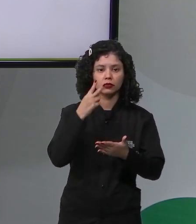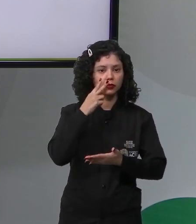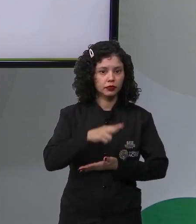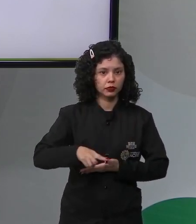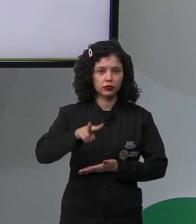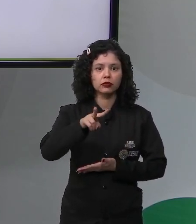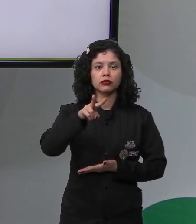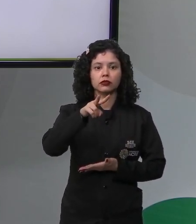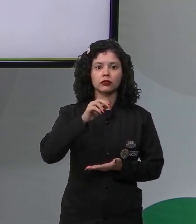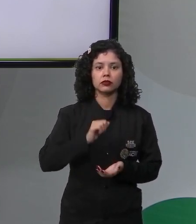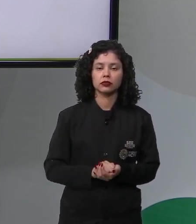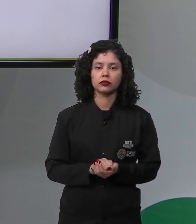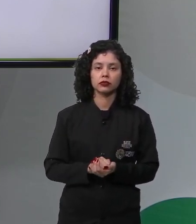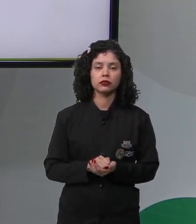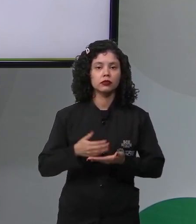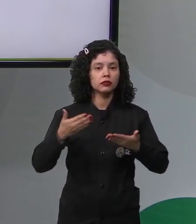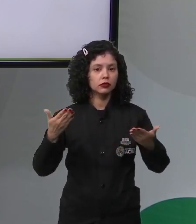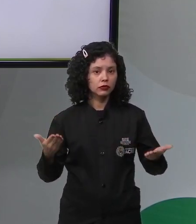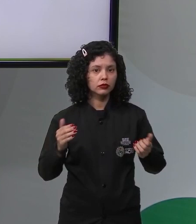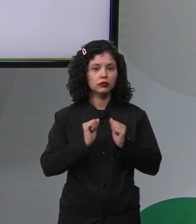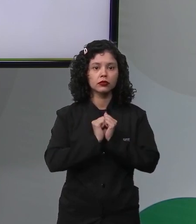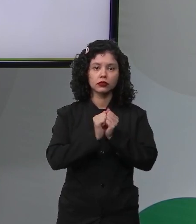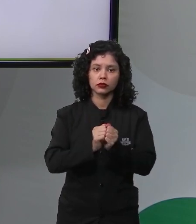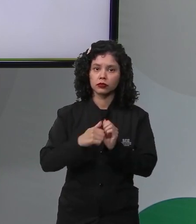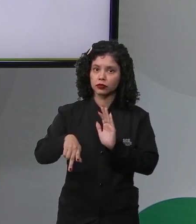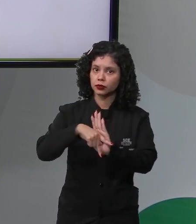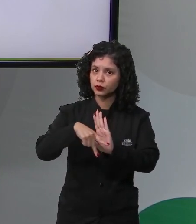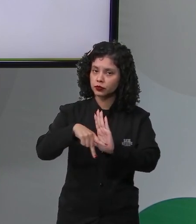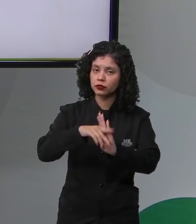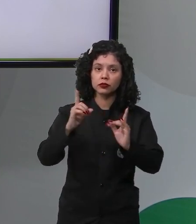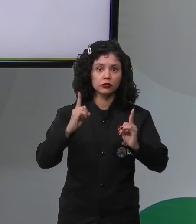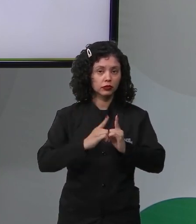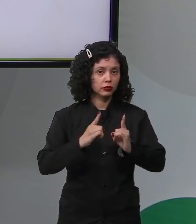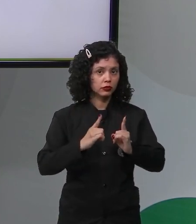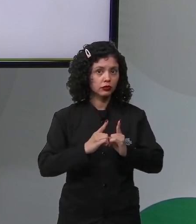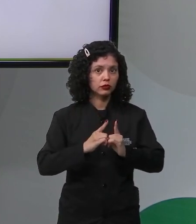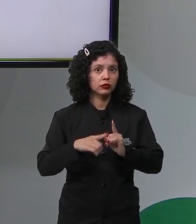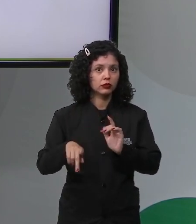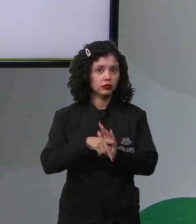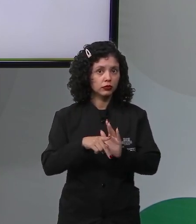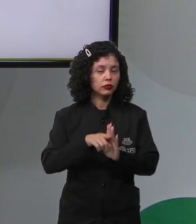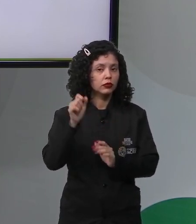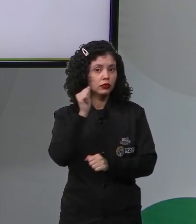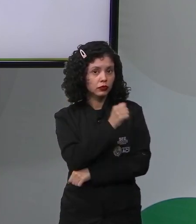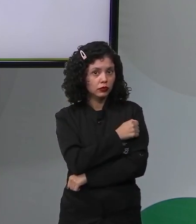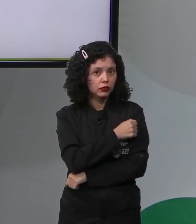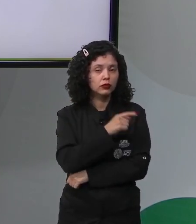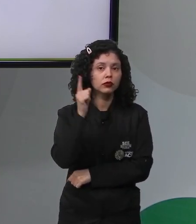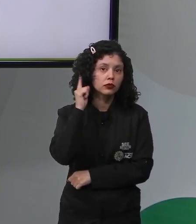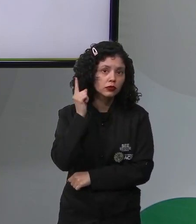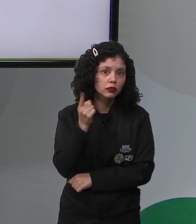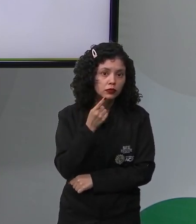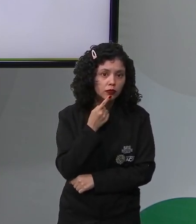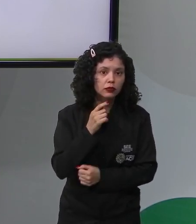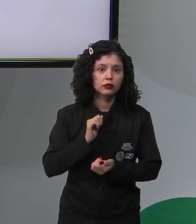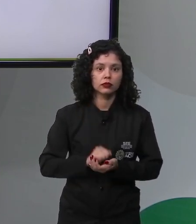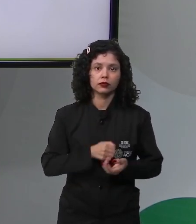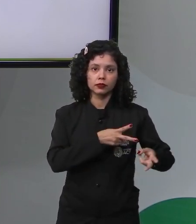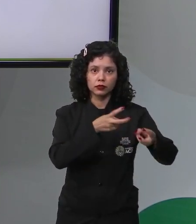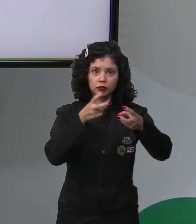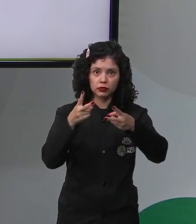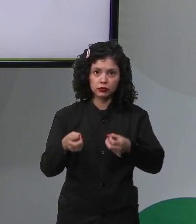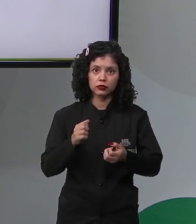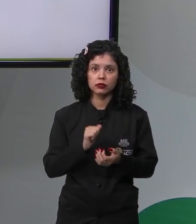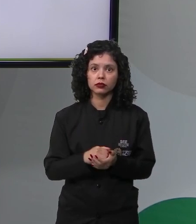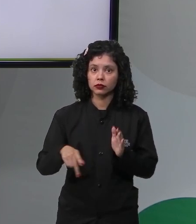estão visualizando aqui ao lado, justamente para atender uma demanda dos alunos surdos. Então, percebam,